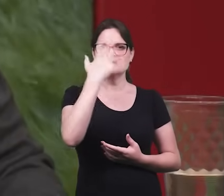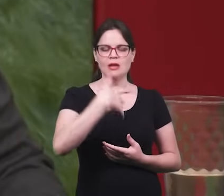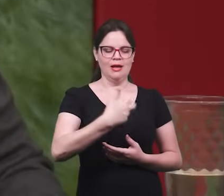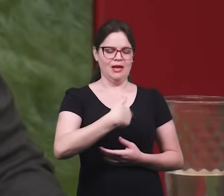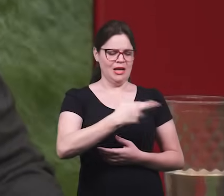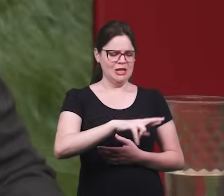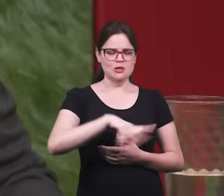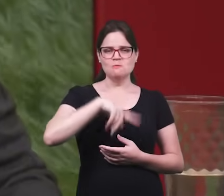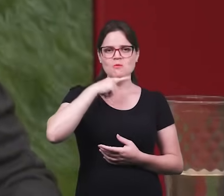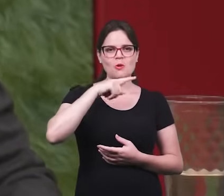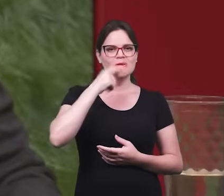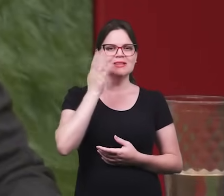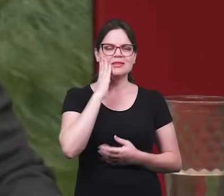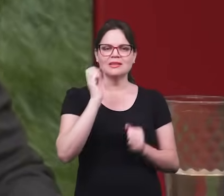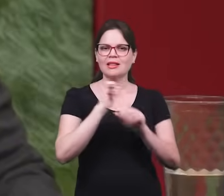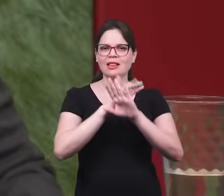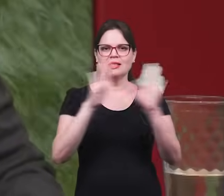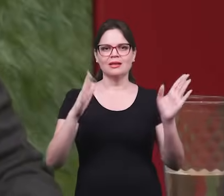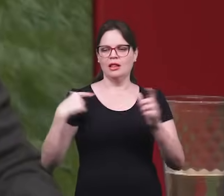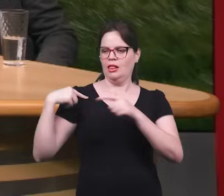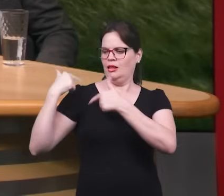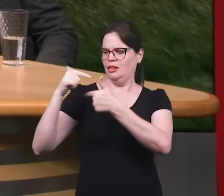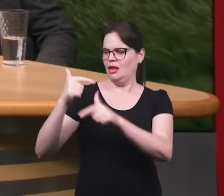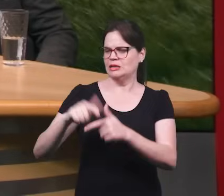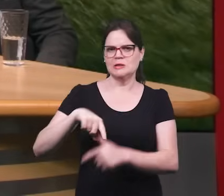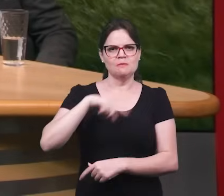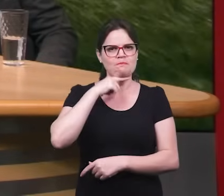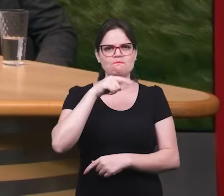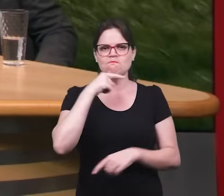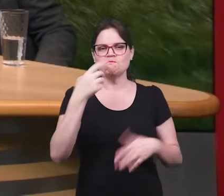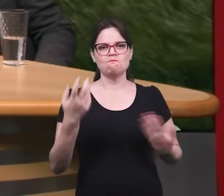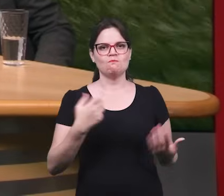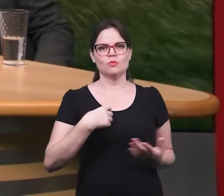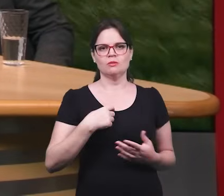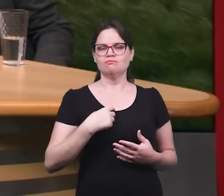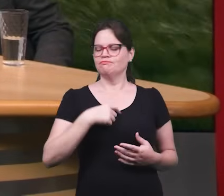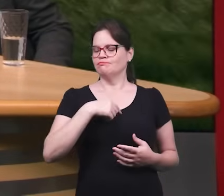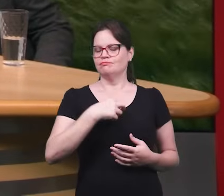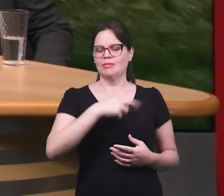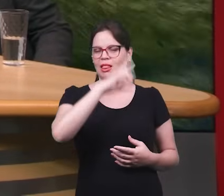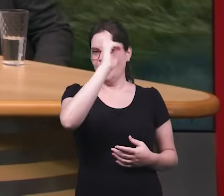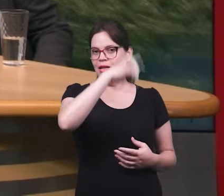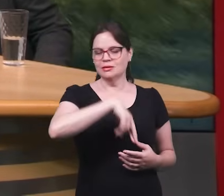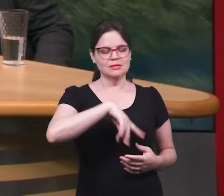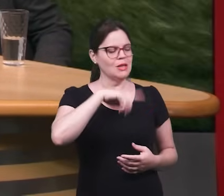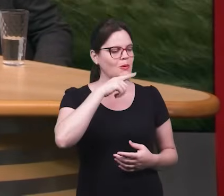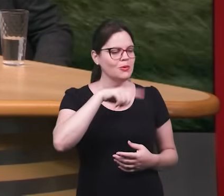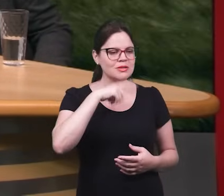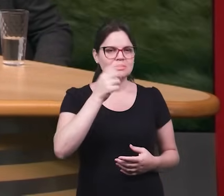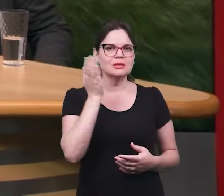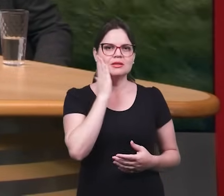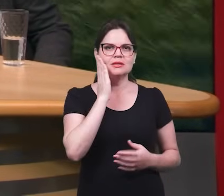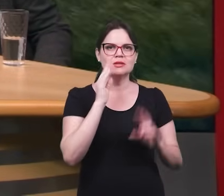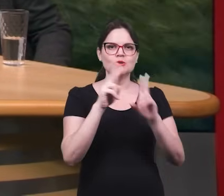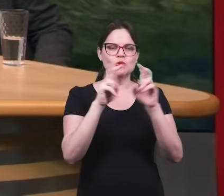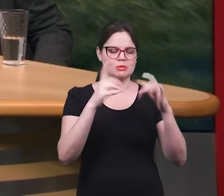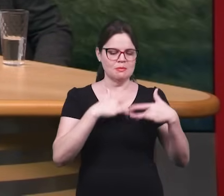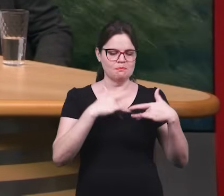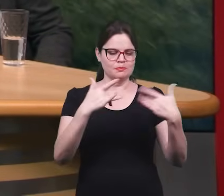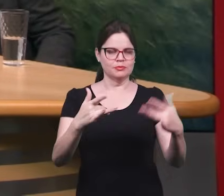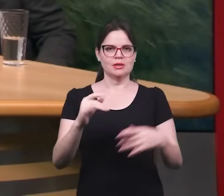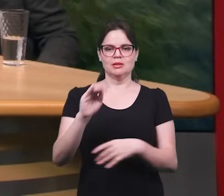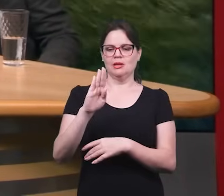tradição do homem não alcança isso bondade moral do homem nada disso alcança isso para essa bondade essa